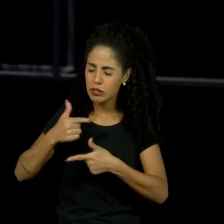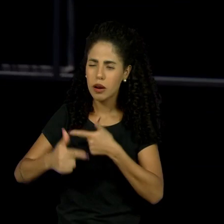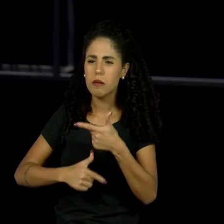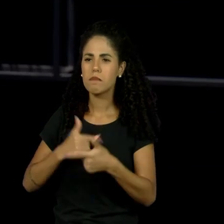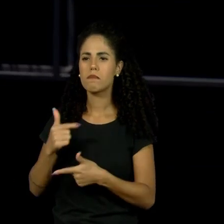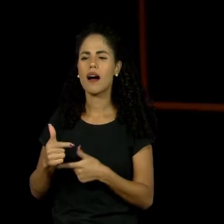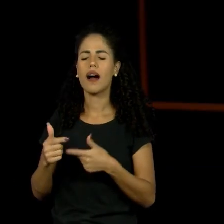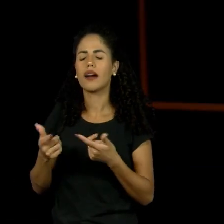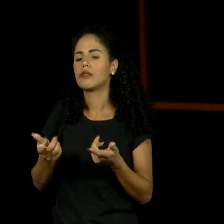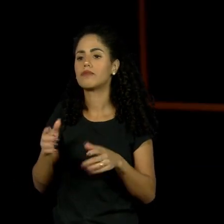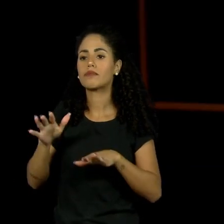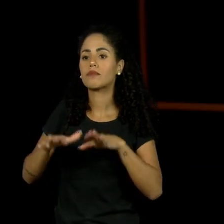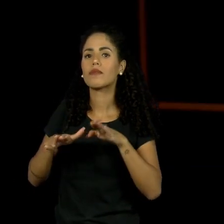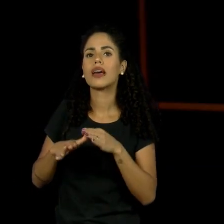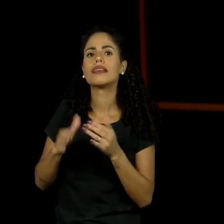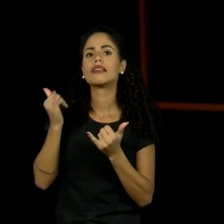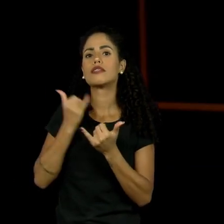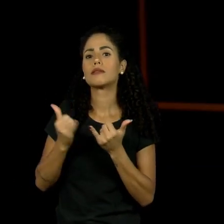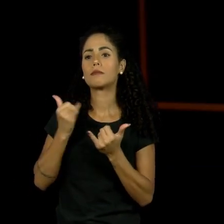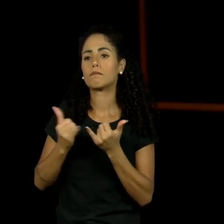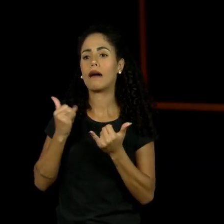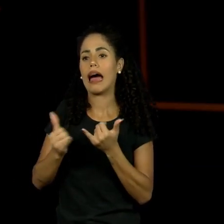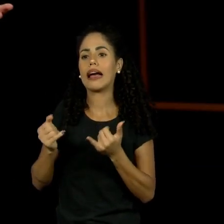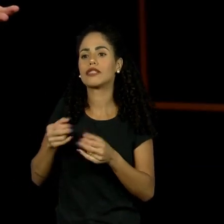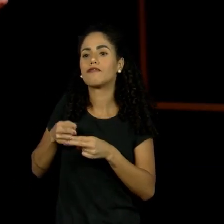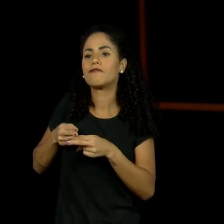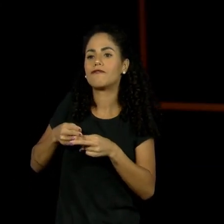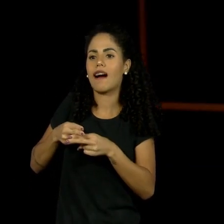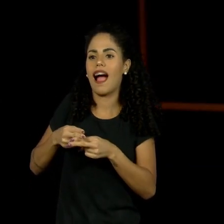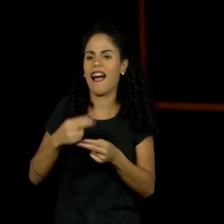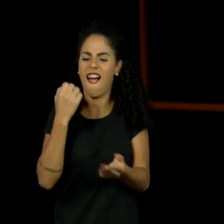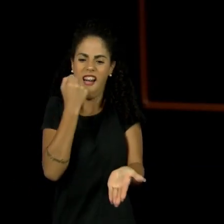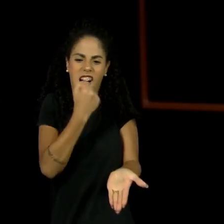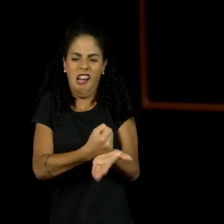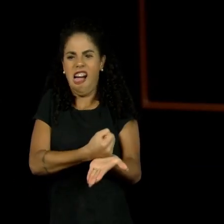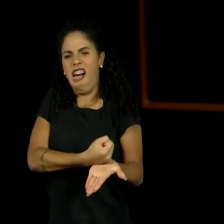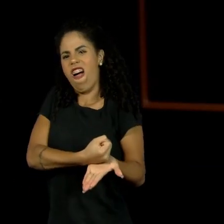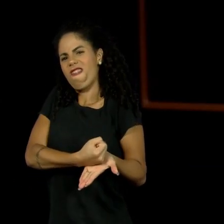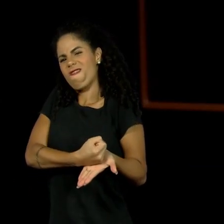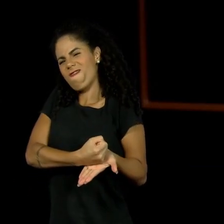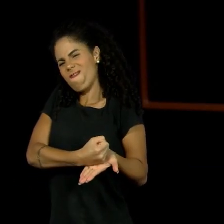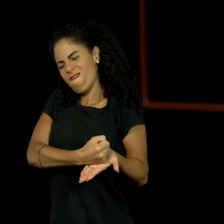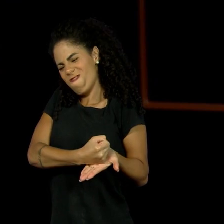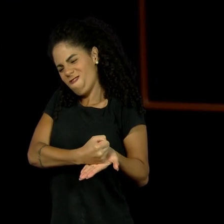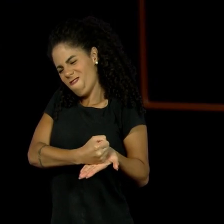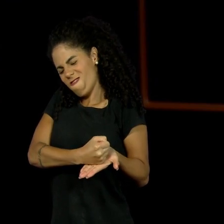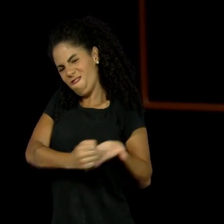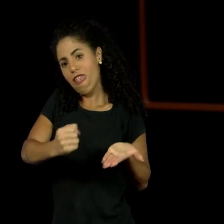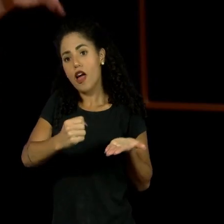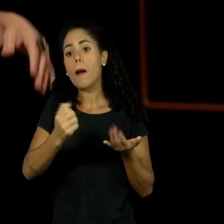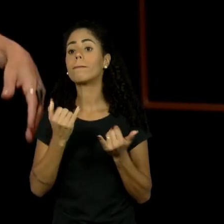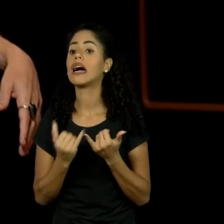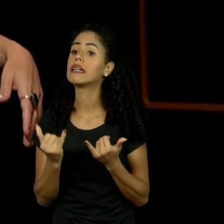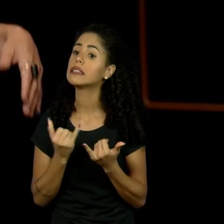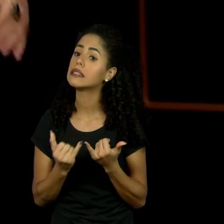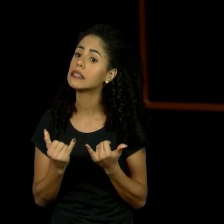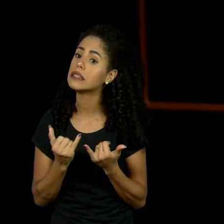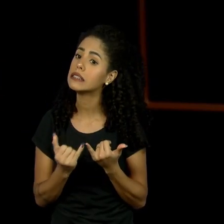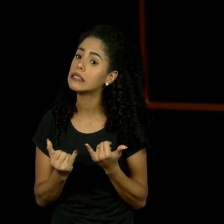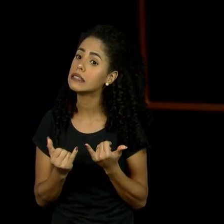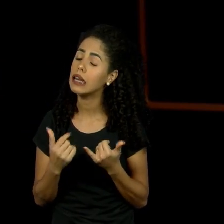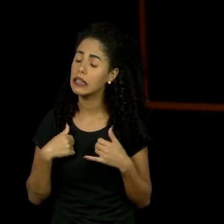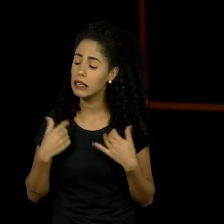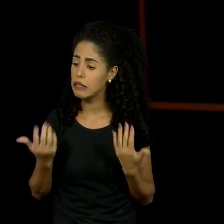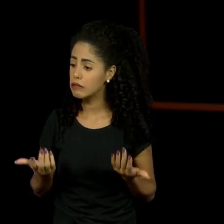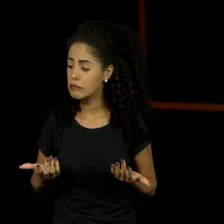se pegasse uma faca e rasgasse, porque isso aqui estava tudo comprometido. E aí com ele eu